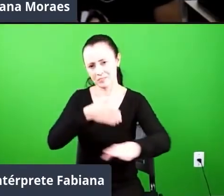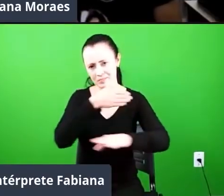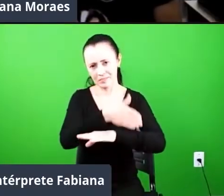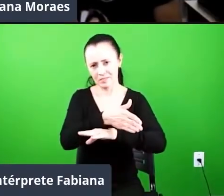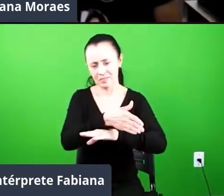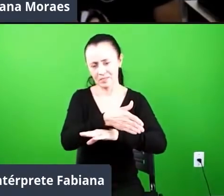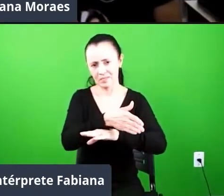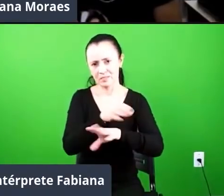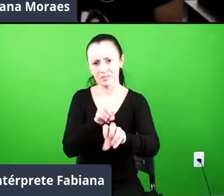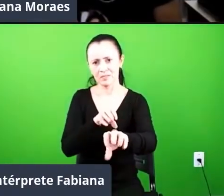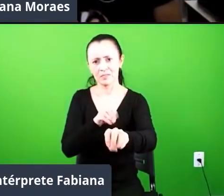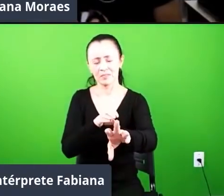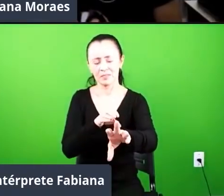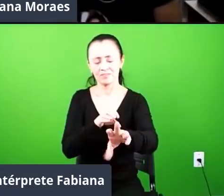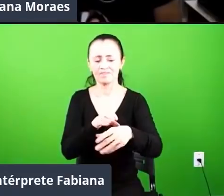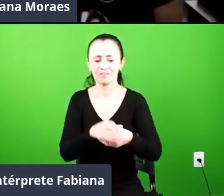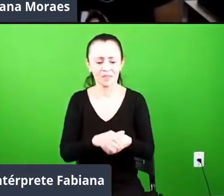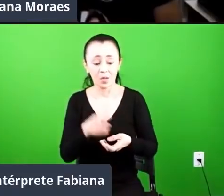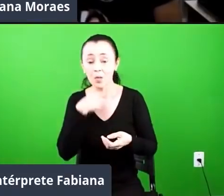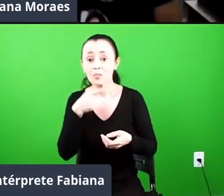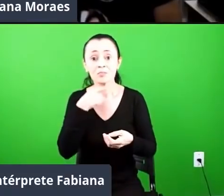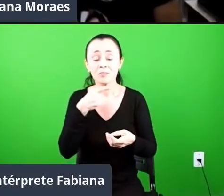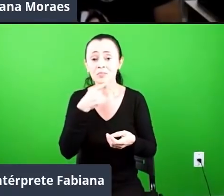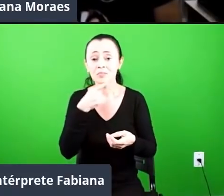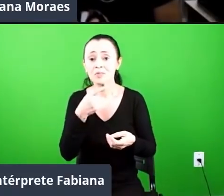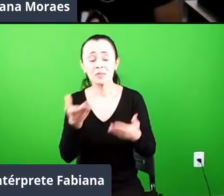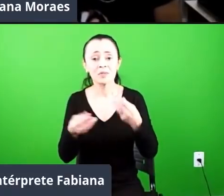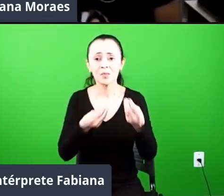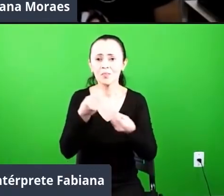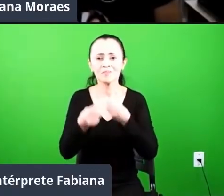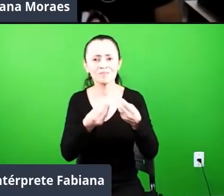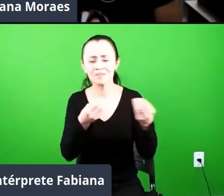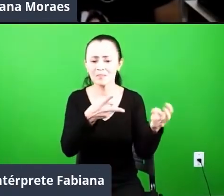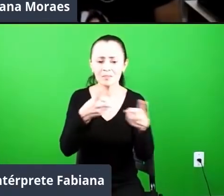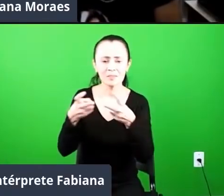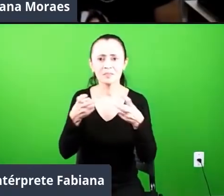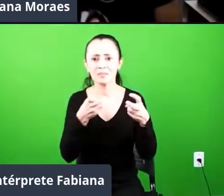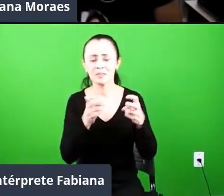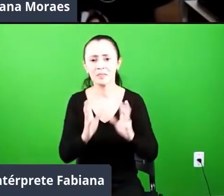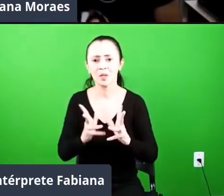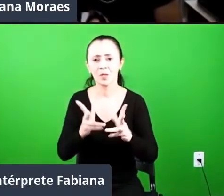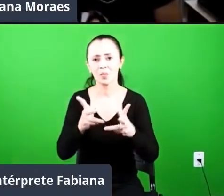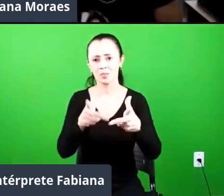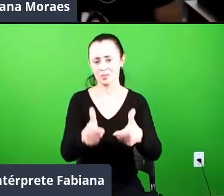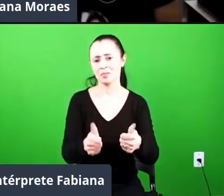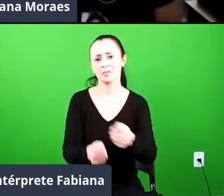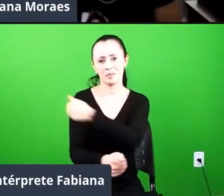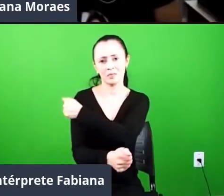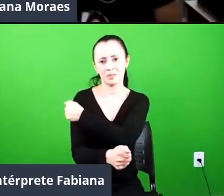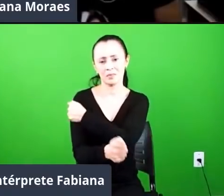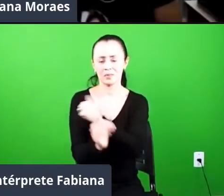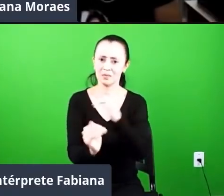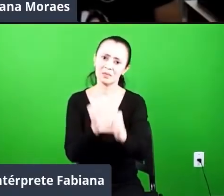consegue acompanhar? Gente, nós não conseguimos acompanhar o processo de todos os alunos, como acontece na sala de aula, que também já é difícil,